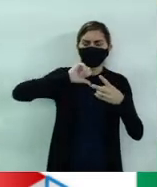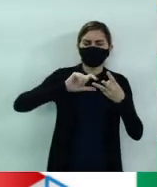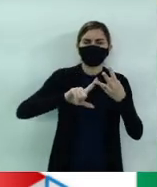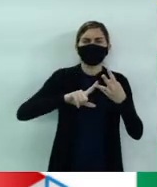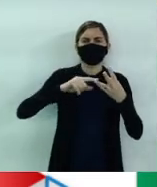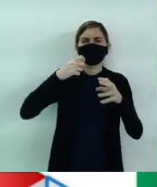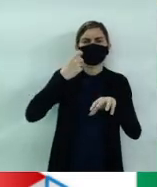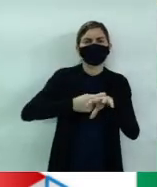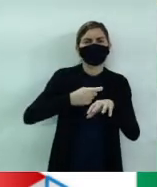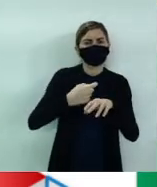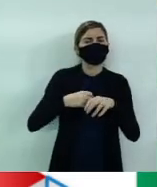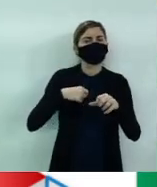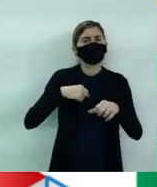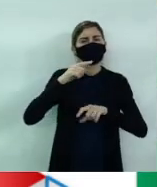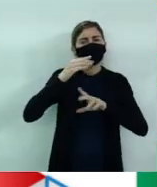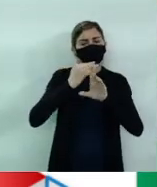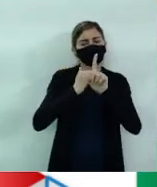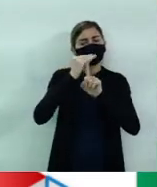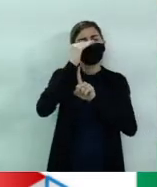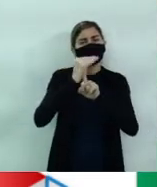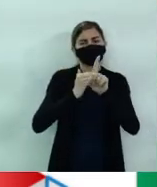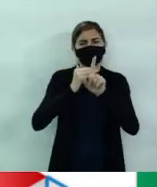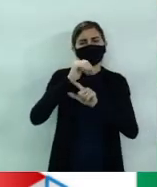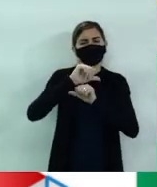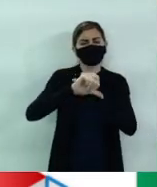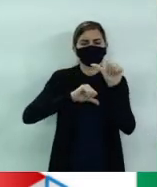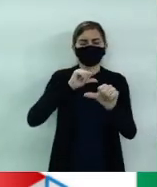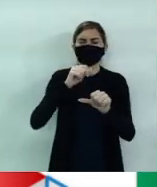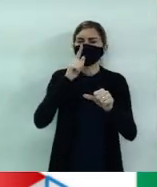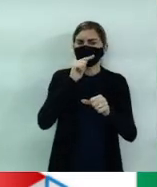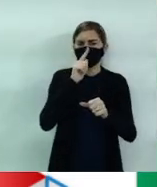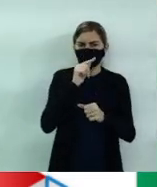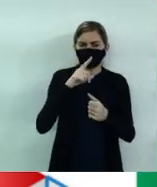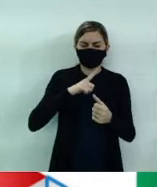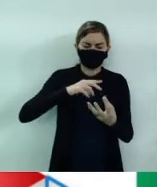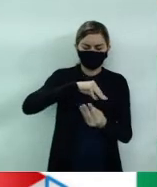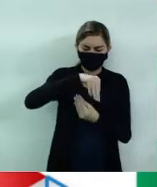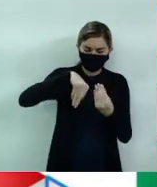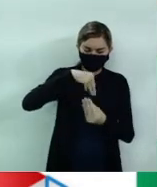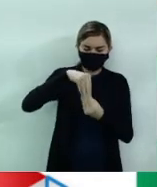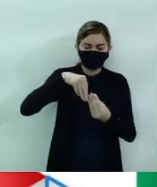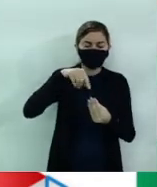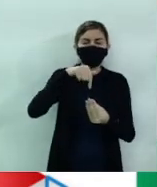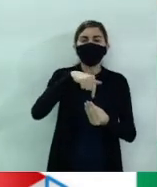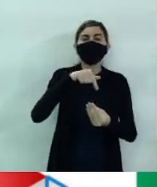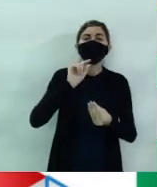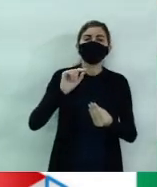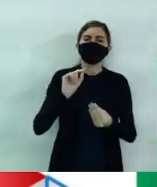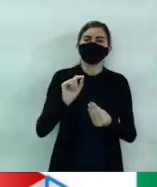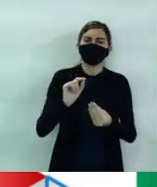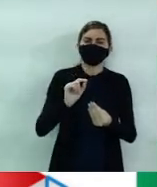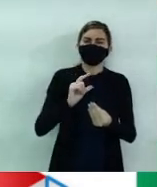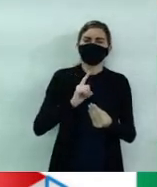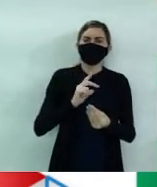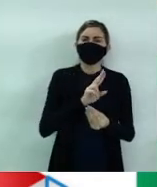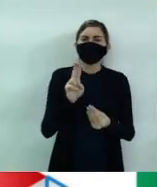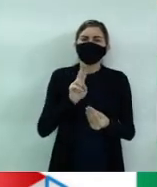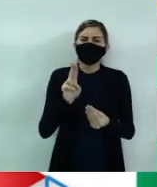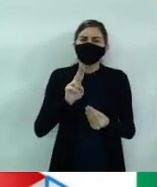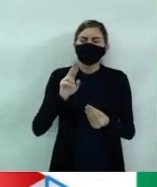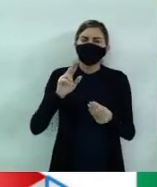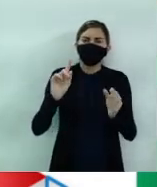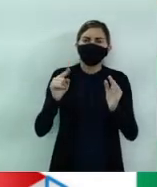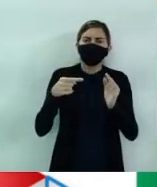temperatura. Em relação à água, a gente tem uma substância que ela vai entrar em que a gente chama de